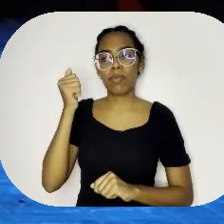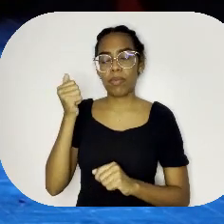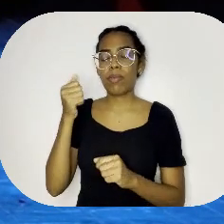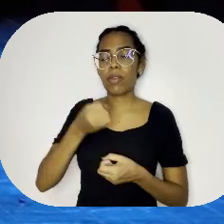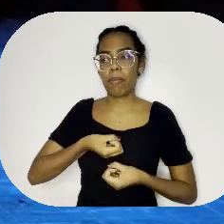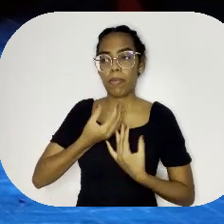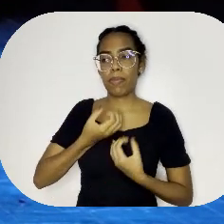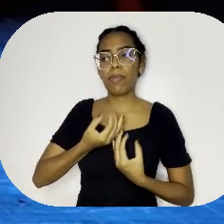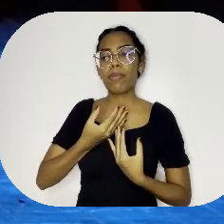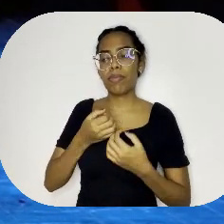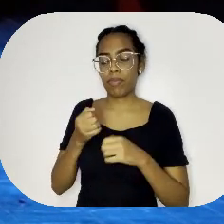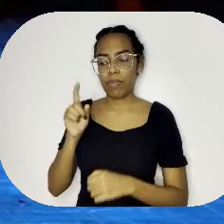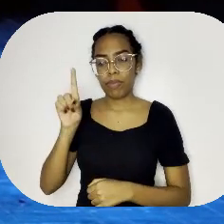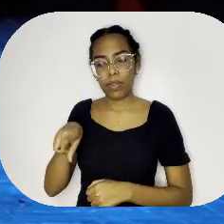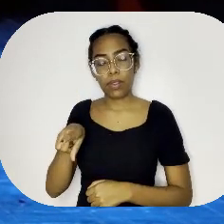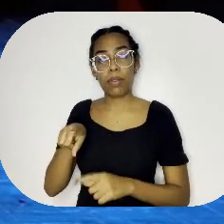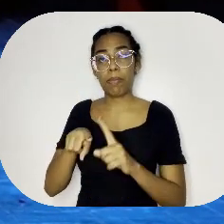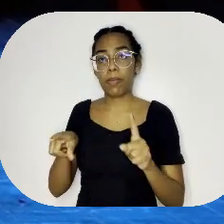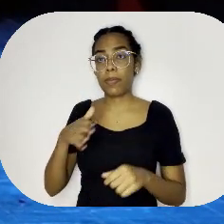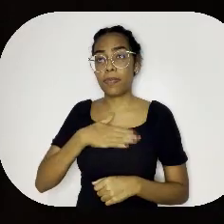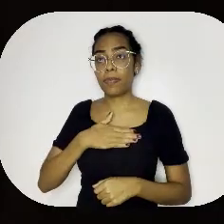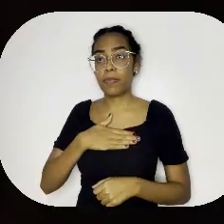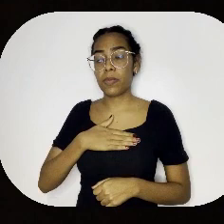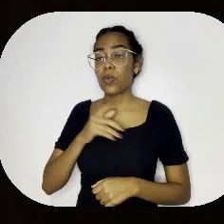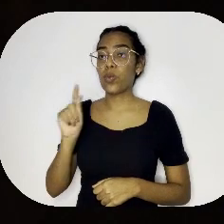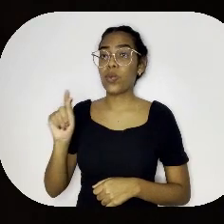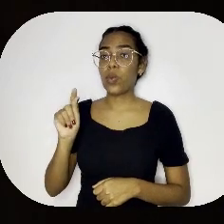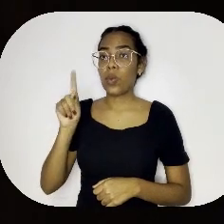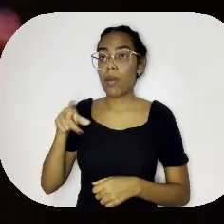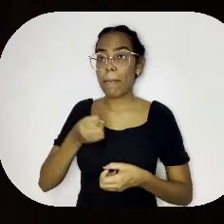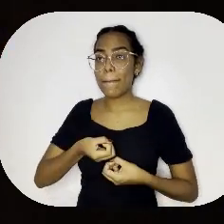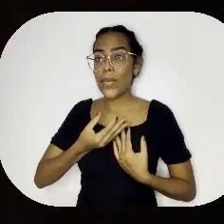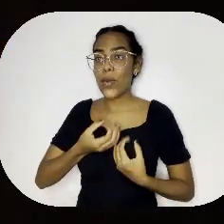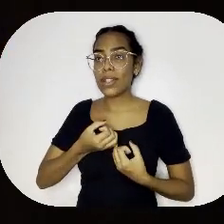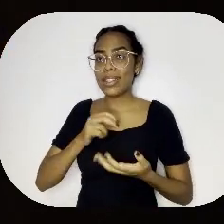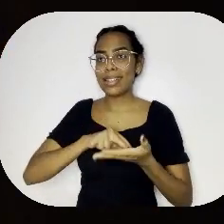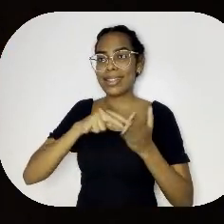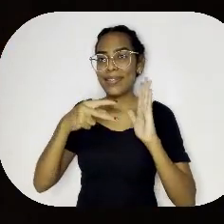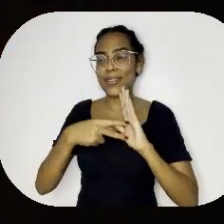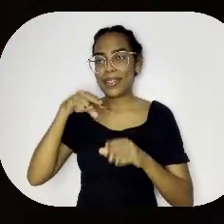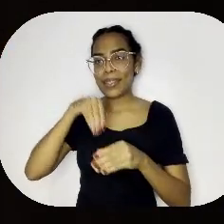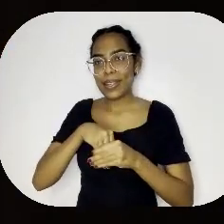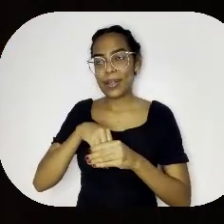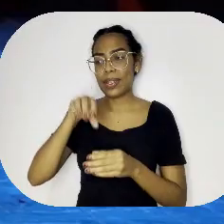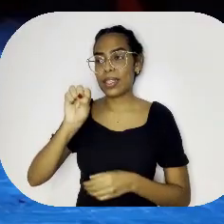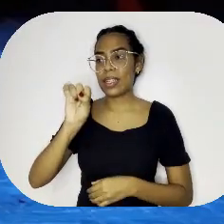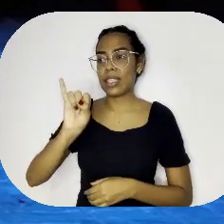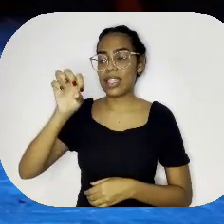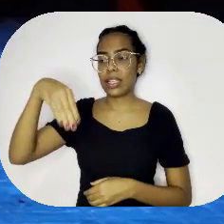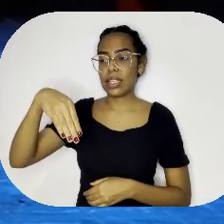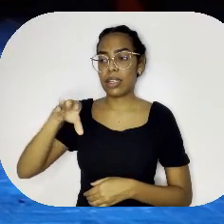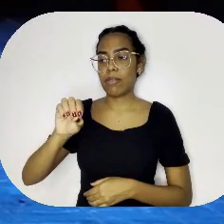que a poesia é modernista, mas para mim, a verdadeira poesia está no simbolismo. Escuta